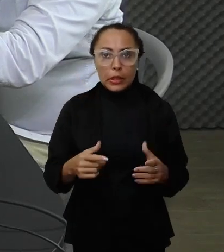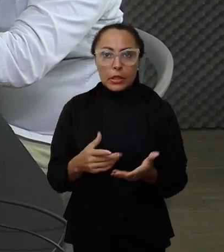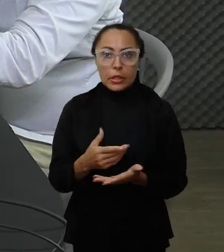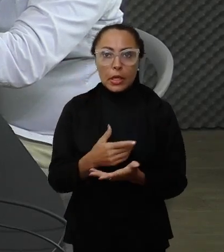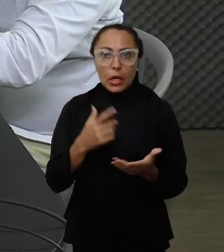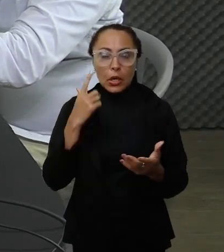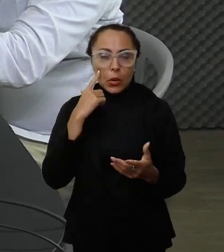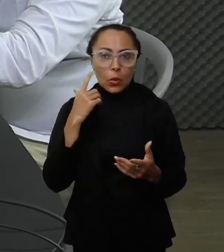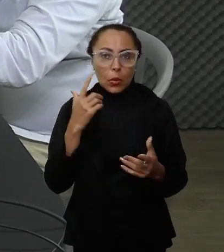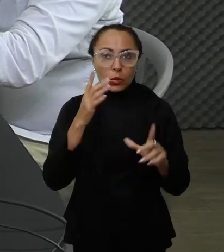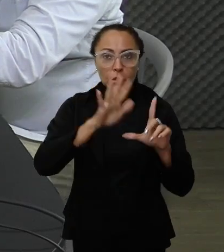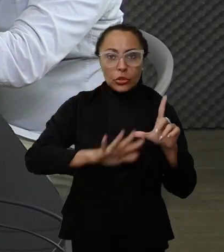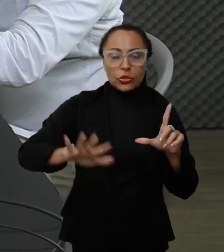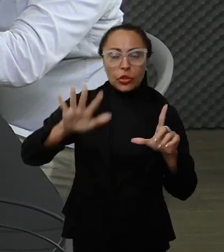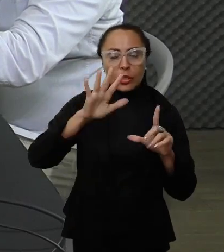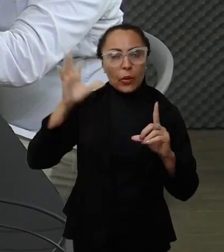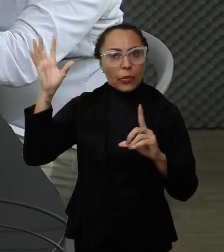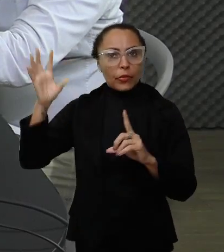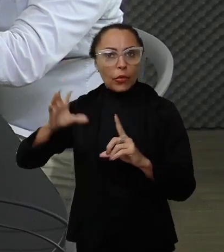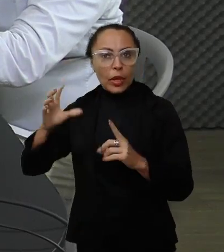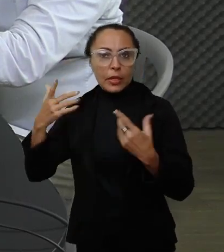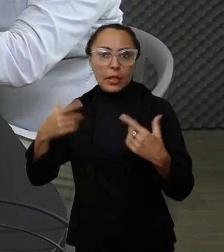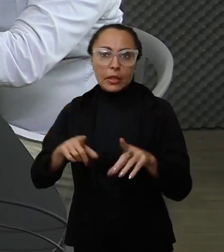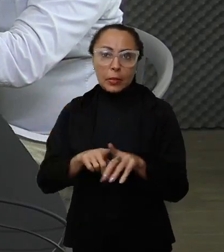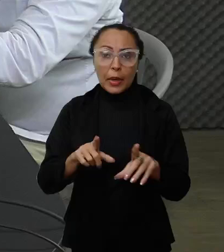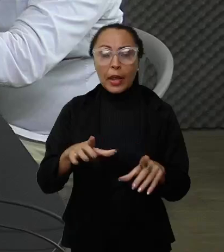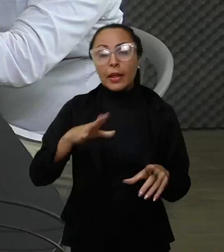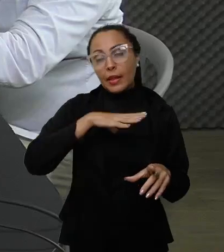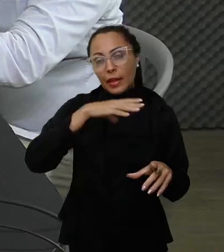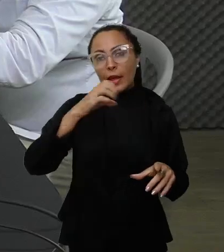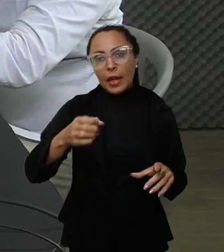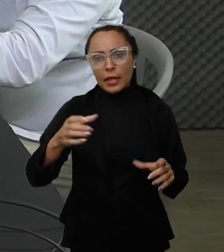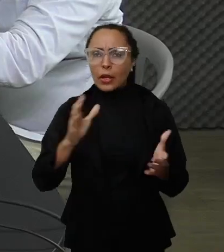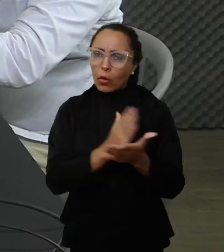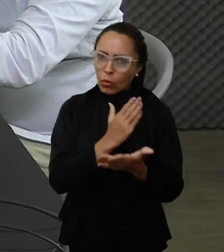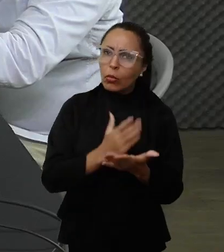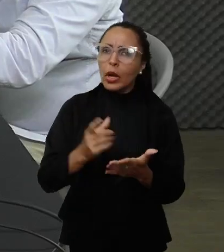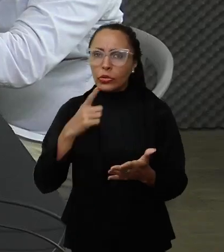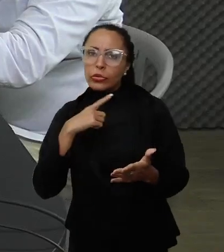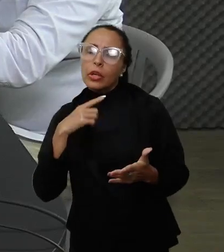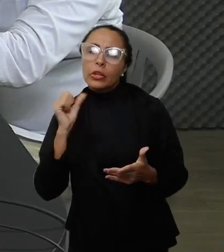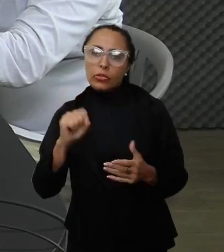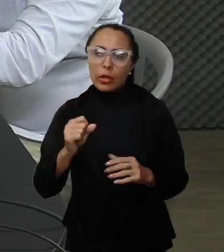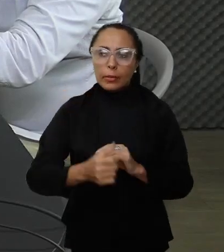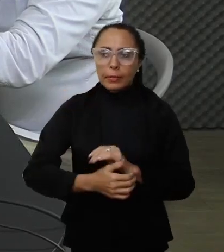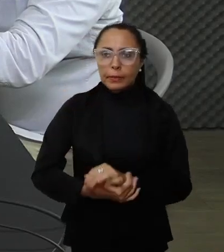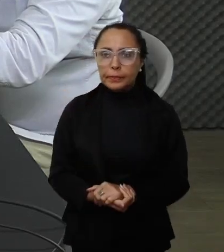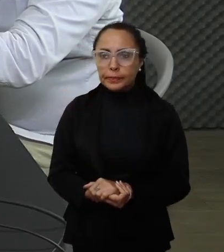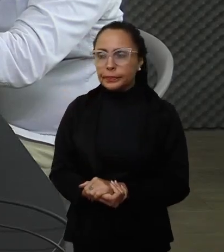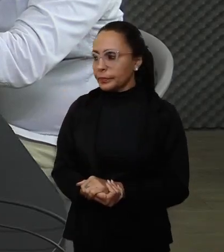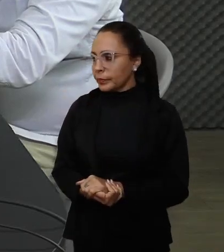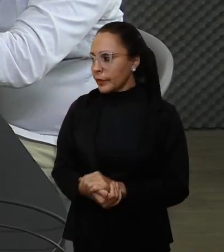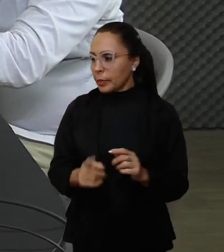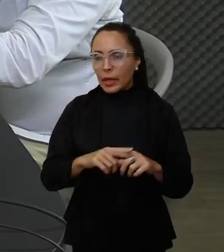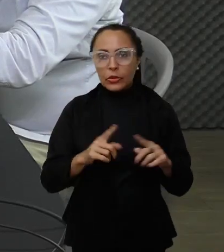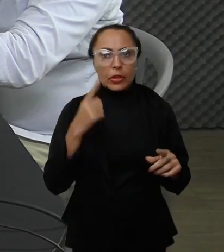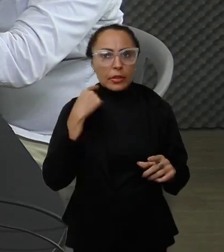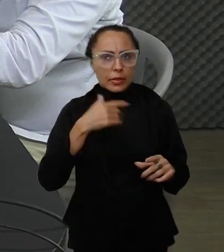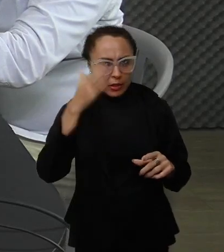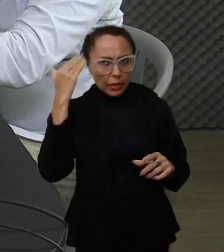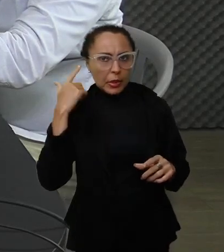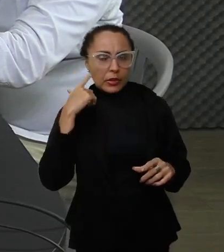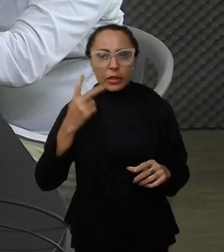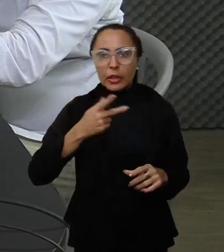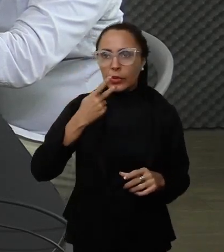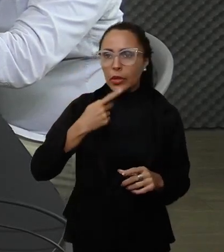sem formação, elas não têm essa questão ética. Uhum, Muitas delas. Estou uhum. dizendo, não vamos generalizar, mas a gente sabe de quem a gente está falando, do